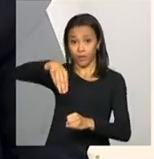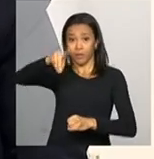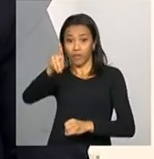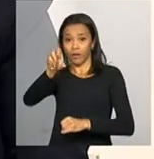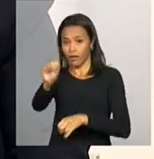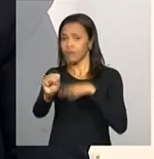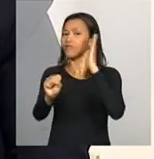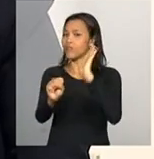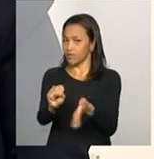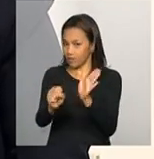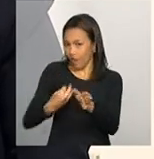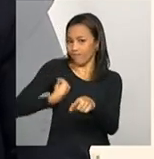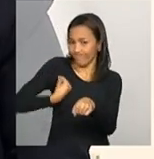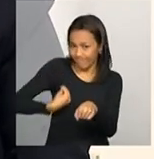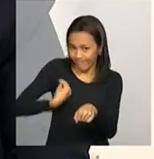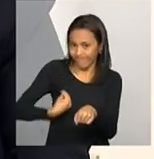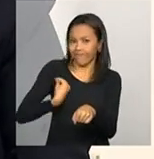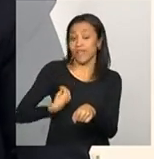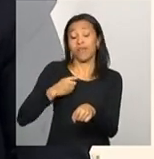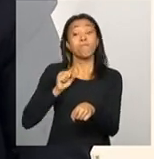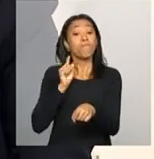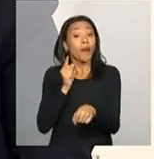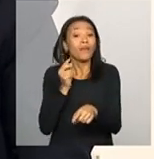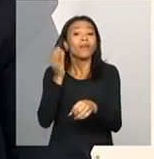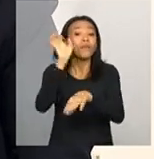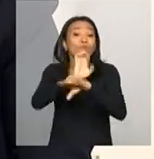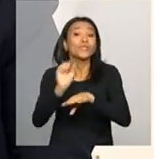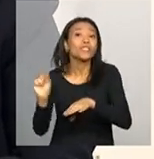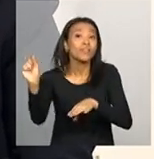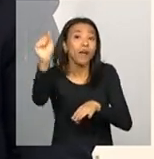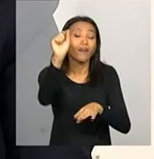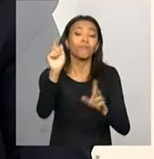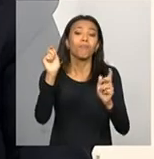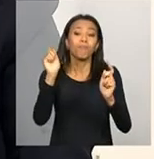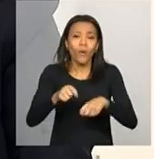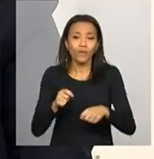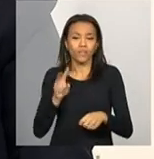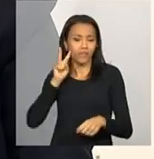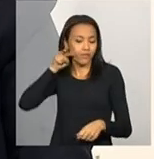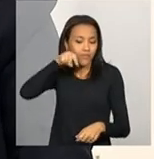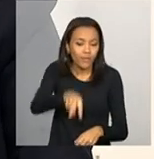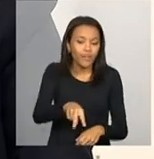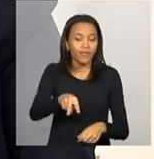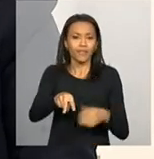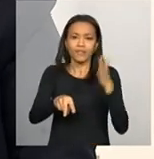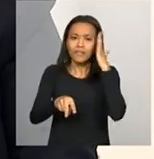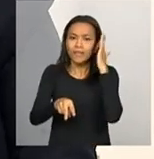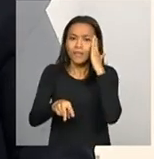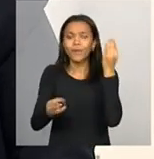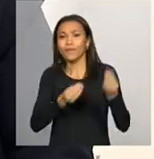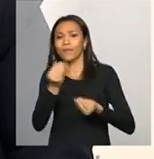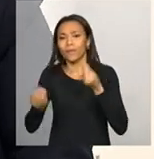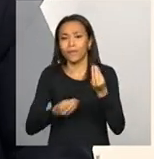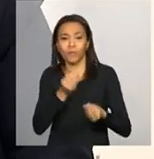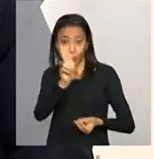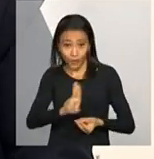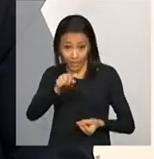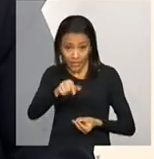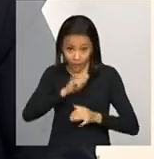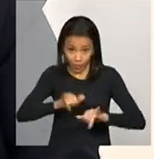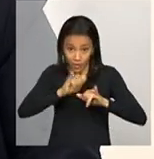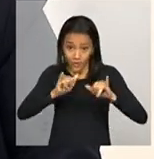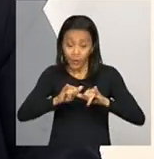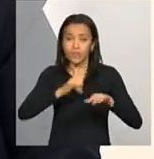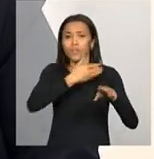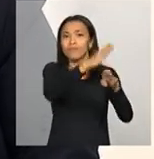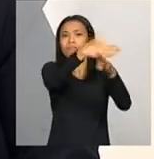para que o Estado se sinta em condições e possa promover já as capacitações